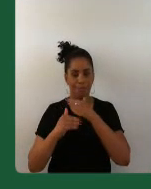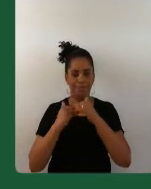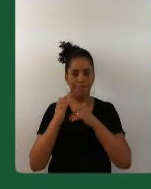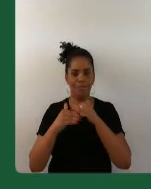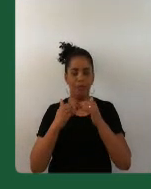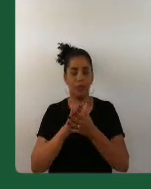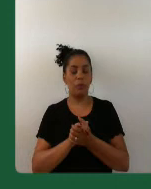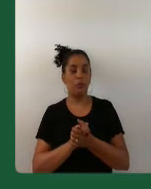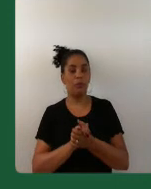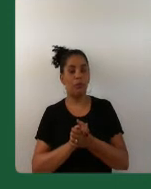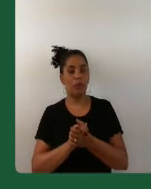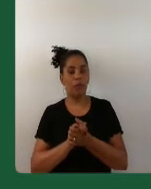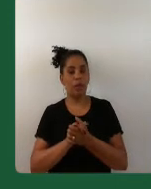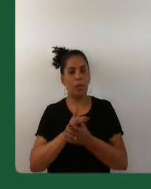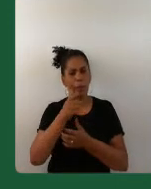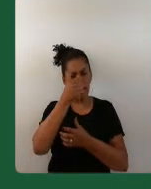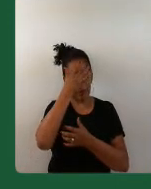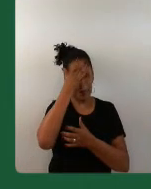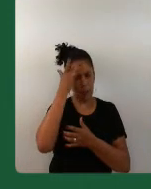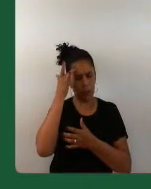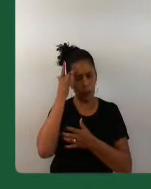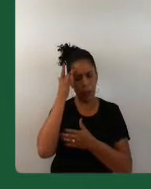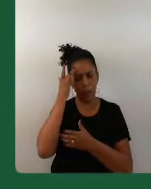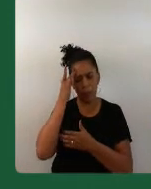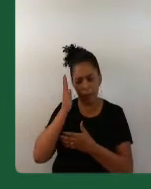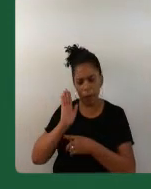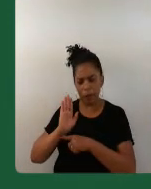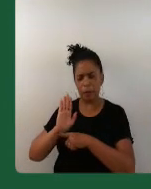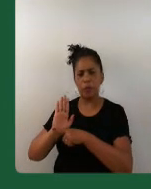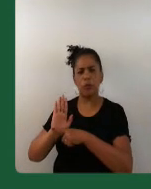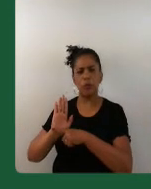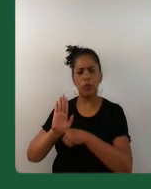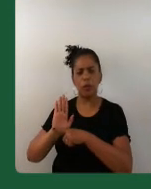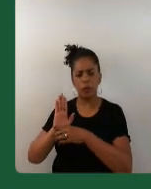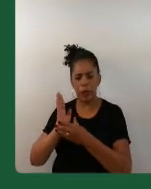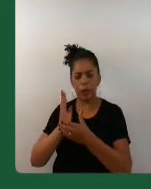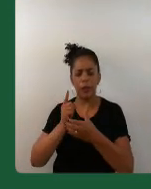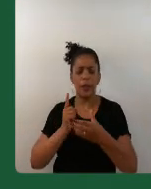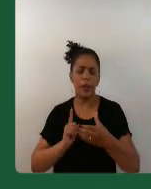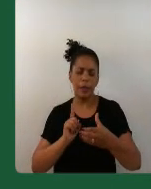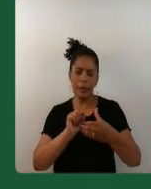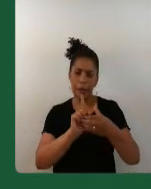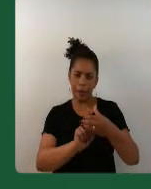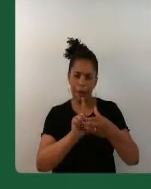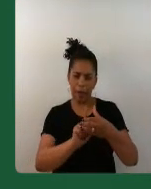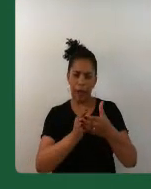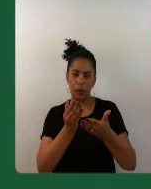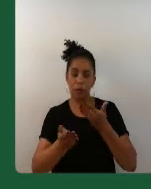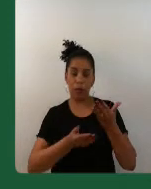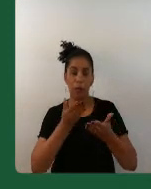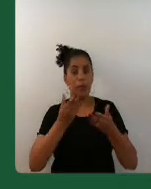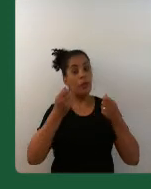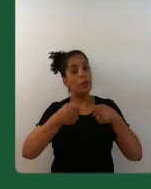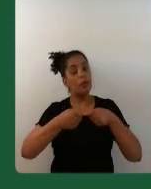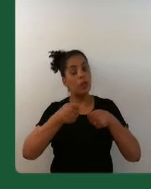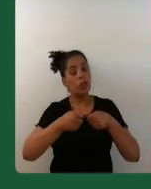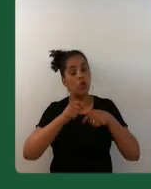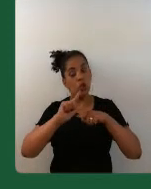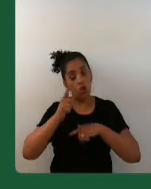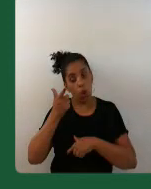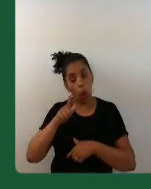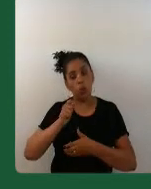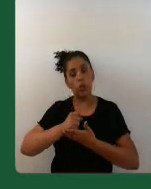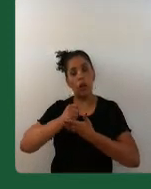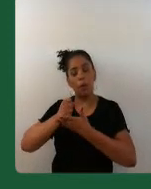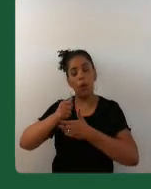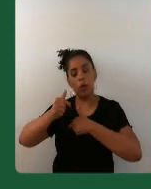que o paciente tenha adesão ao tratamento, é importante que ele tenha acesso a outros serviços, né? Outros